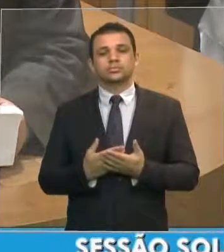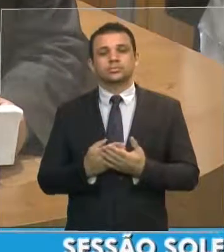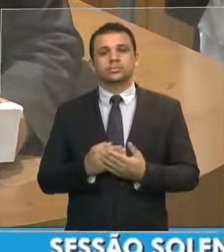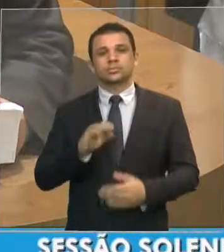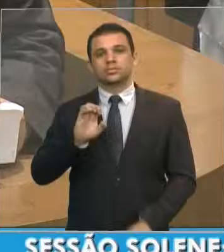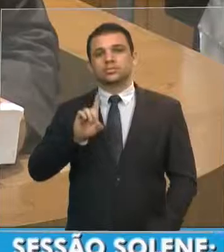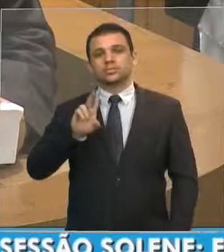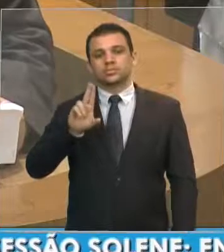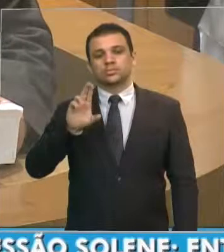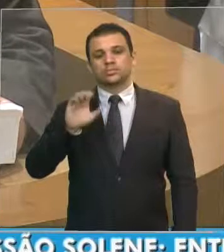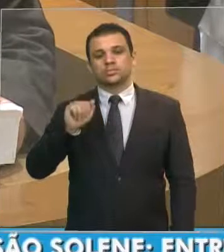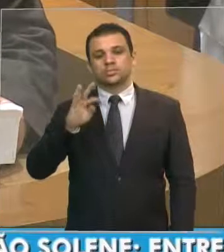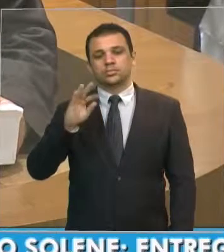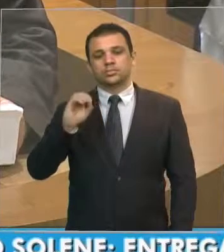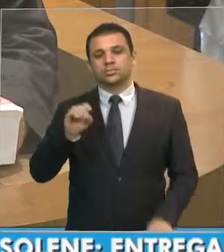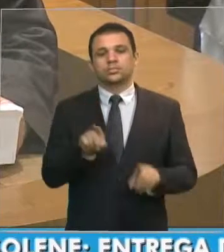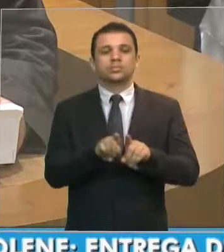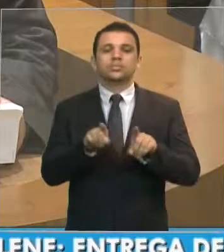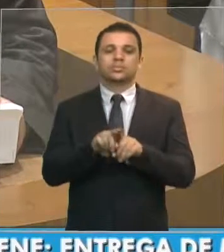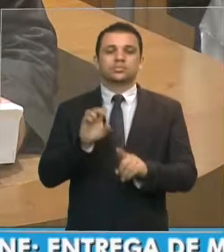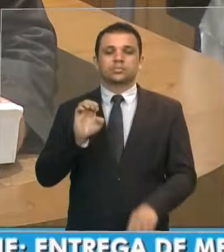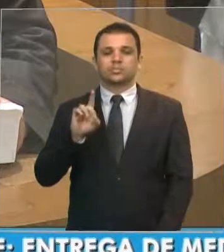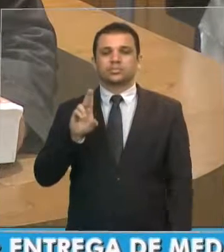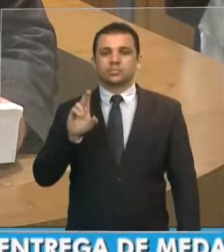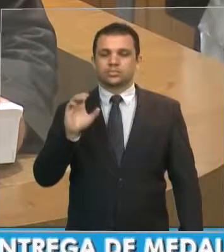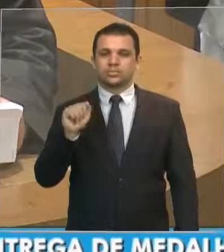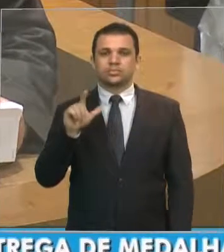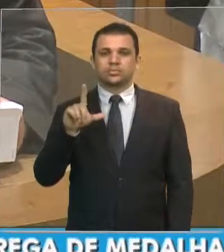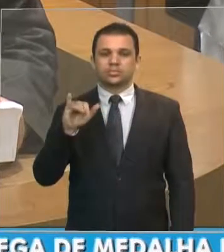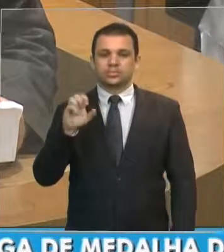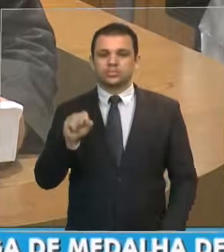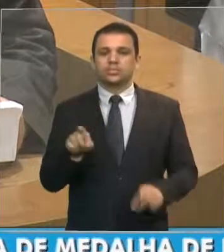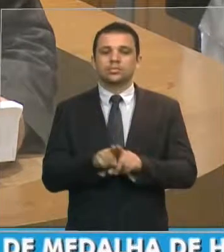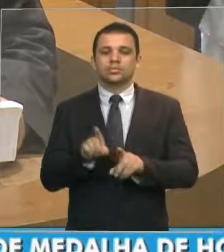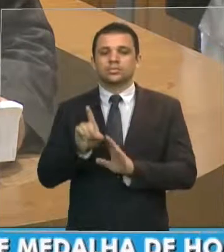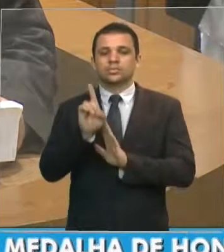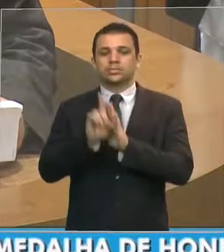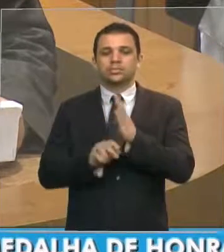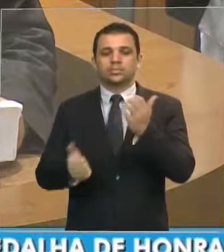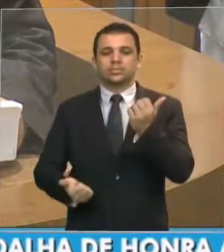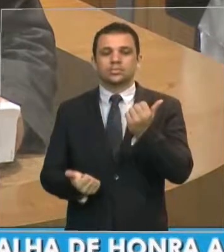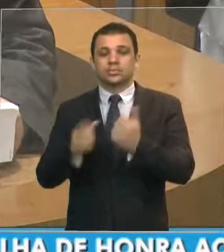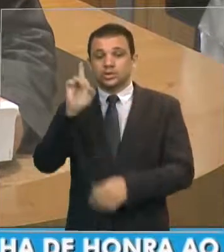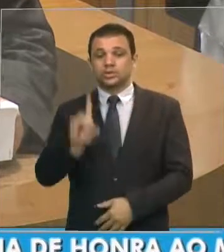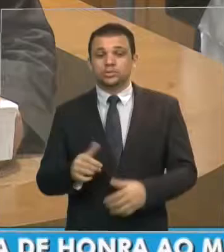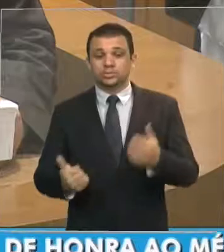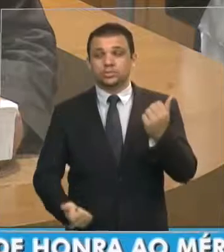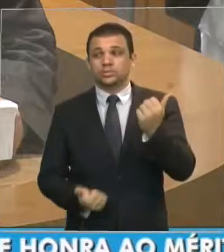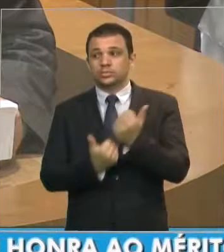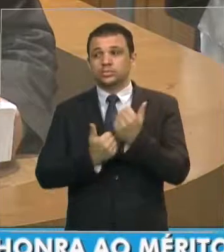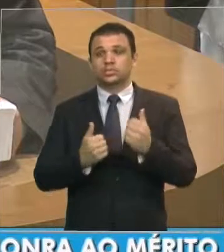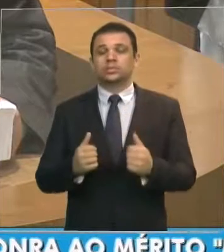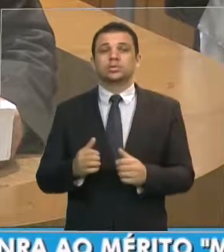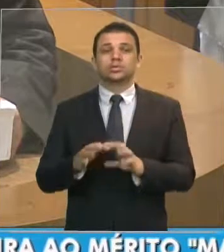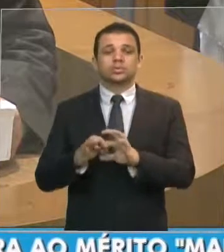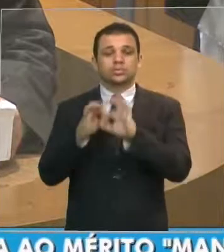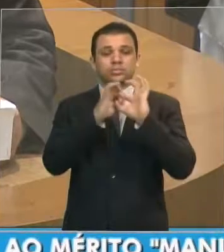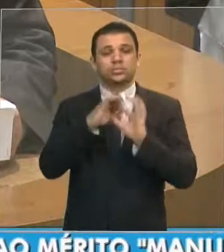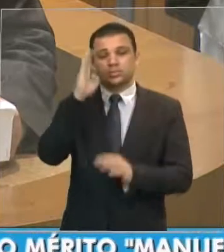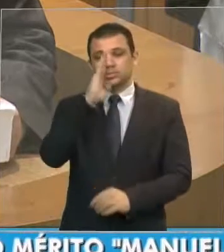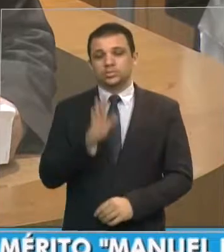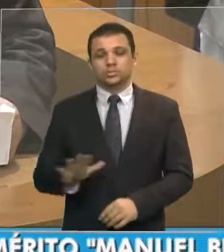Educator e Educalis, atual diretor adjunto da Confederação Nacional dos Estabelecimentos